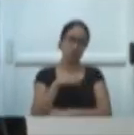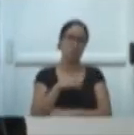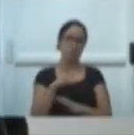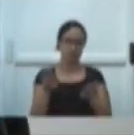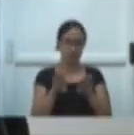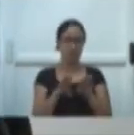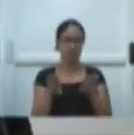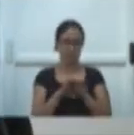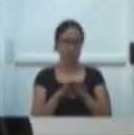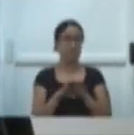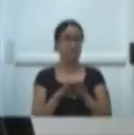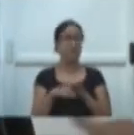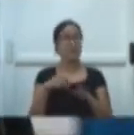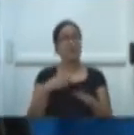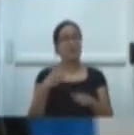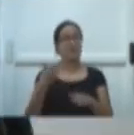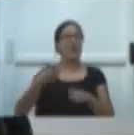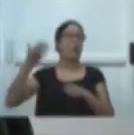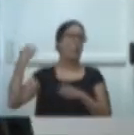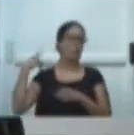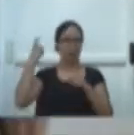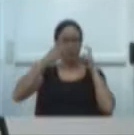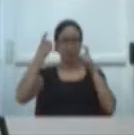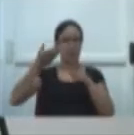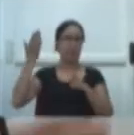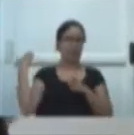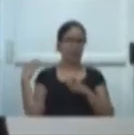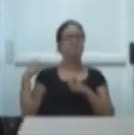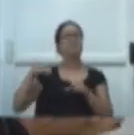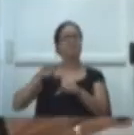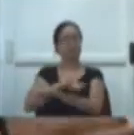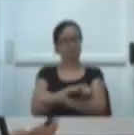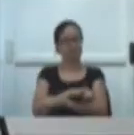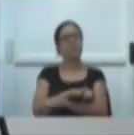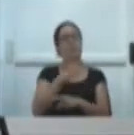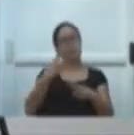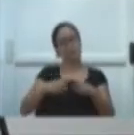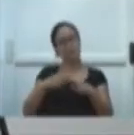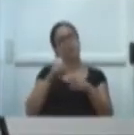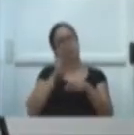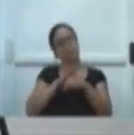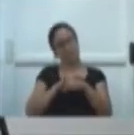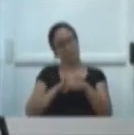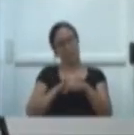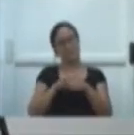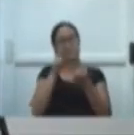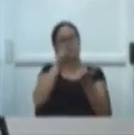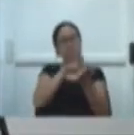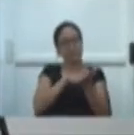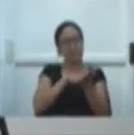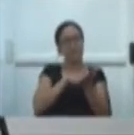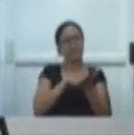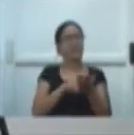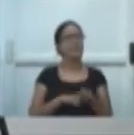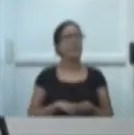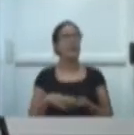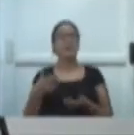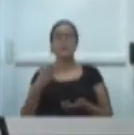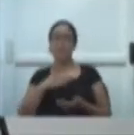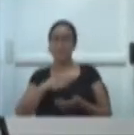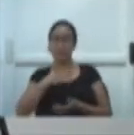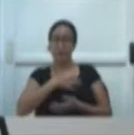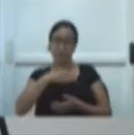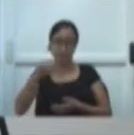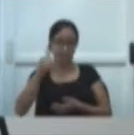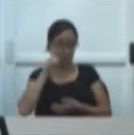por opção fazer o tratamento, embora seja conveniada, minha filha no medical, fiz questão de